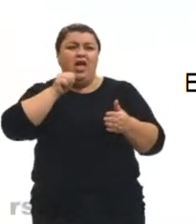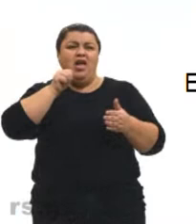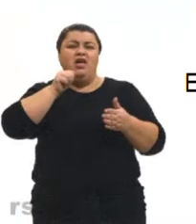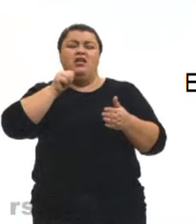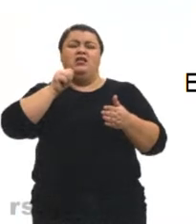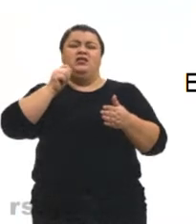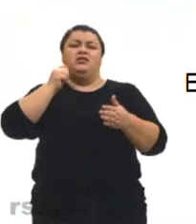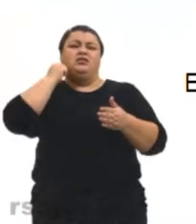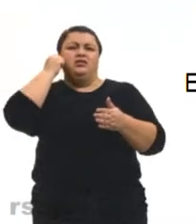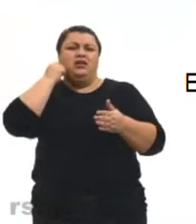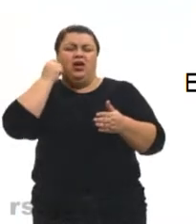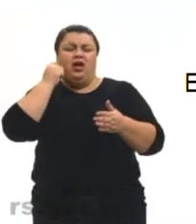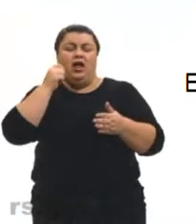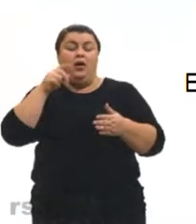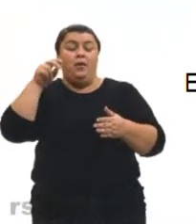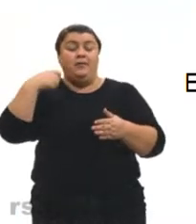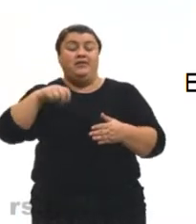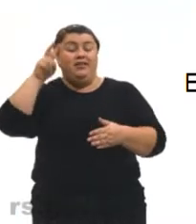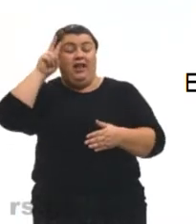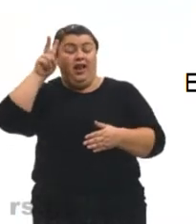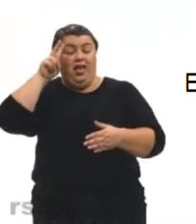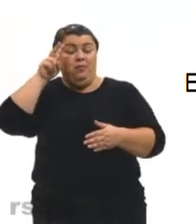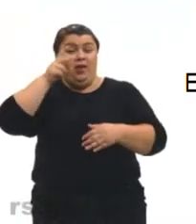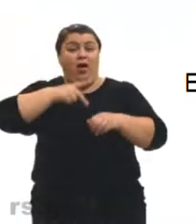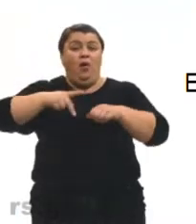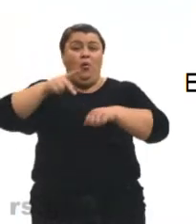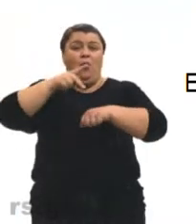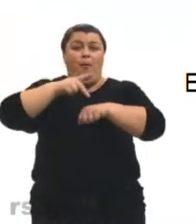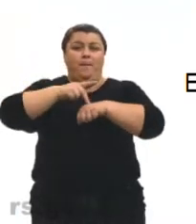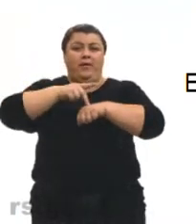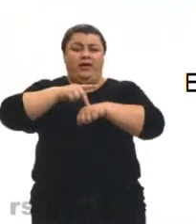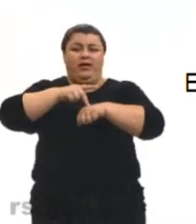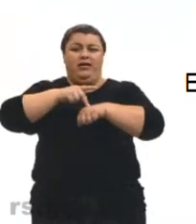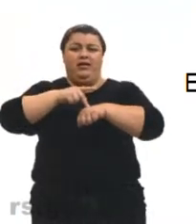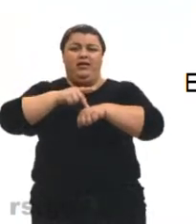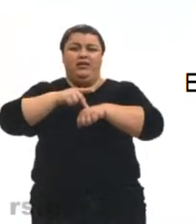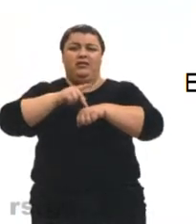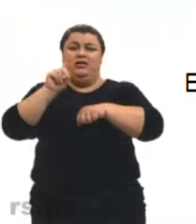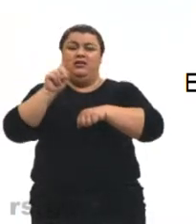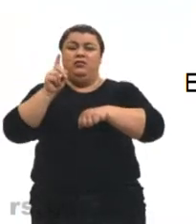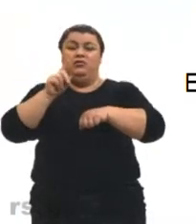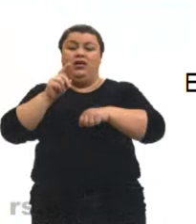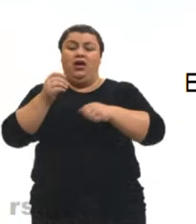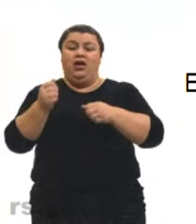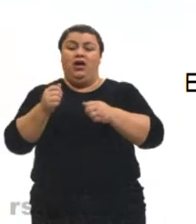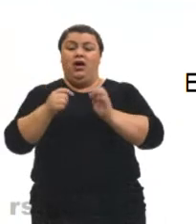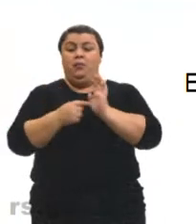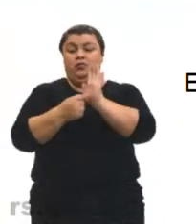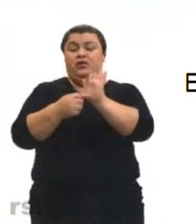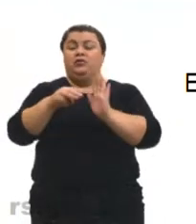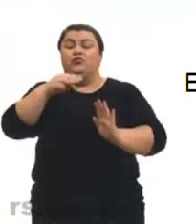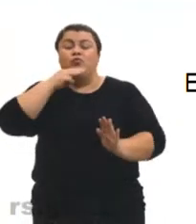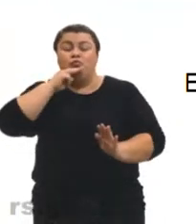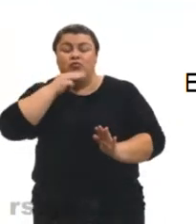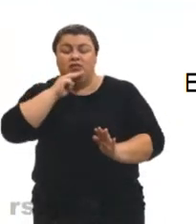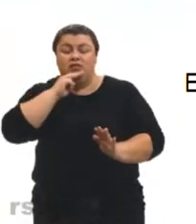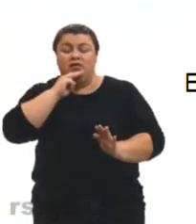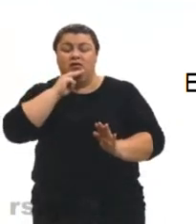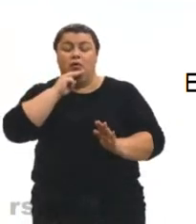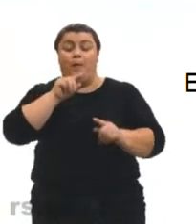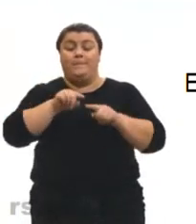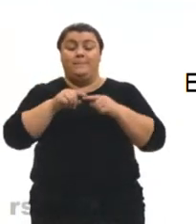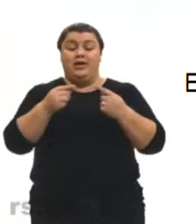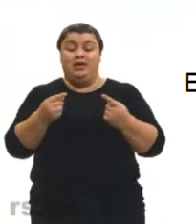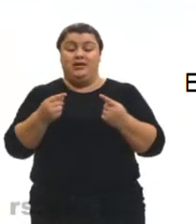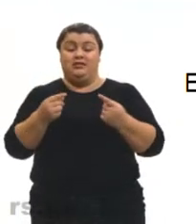nas histórias que não está retratado às vezes nos museus mas que para mangueira é o nosso país é a nossa história